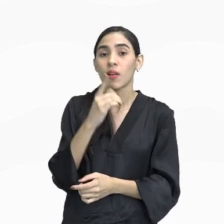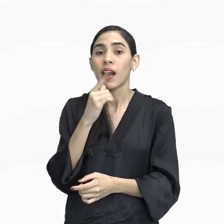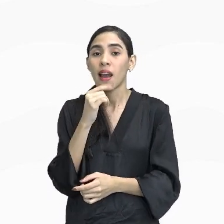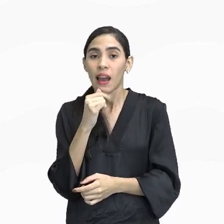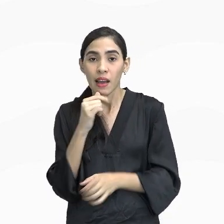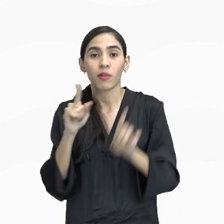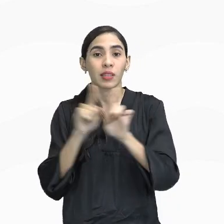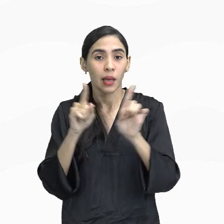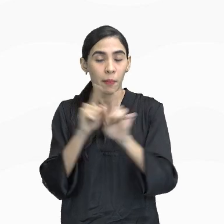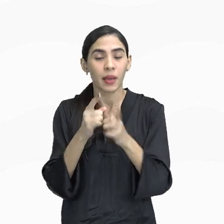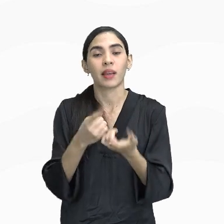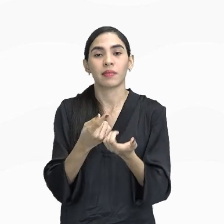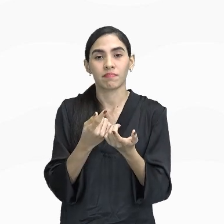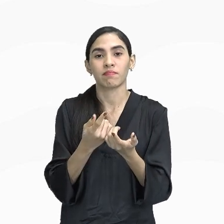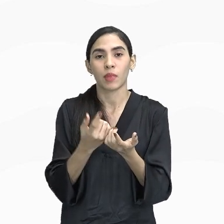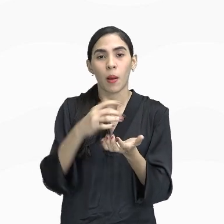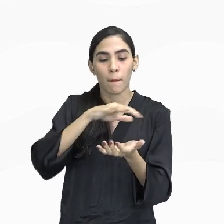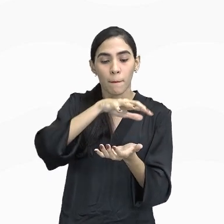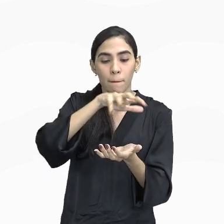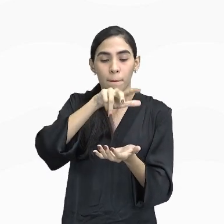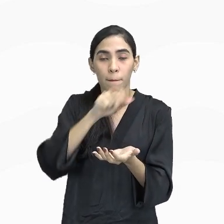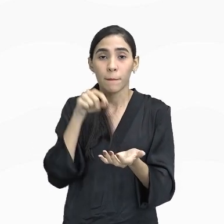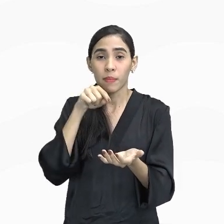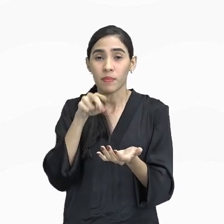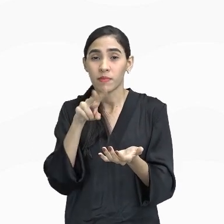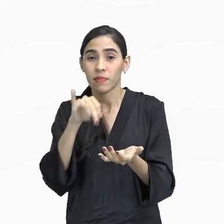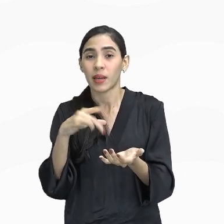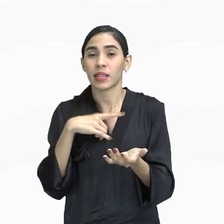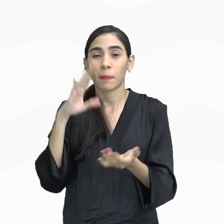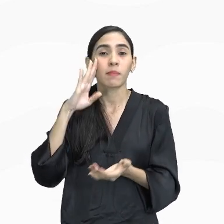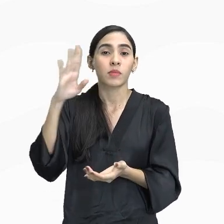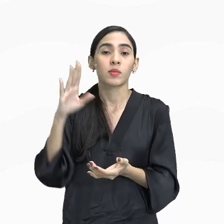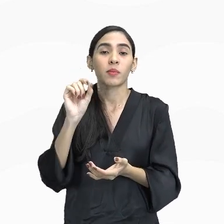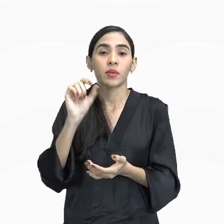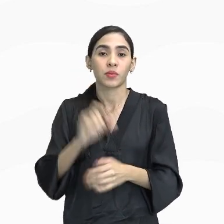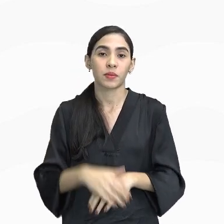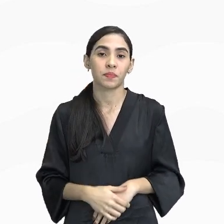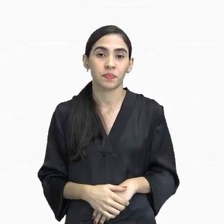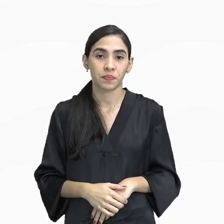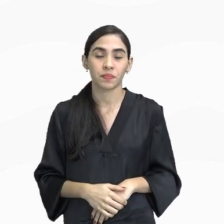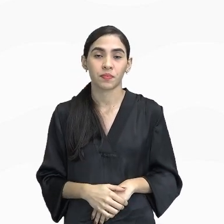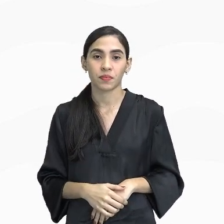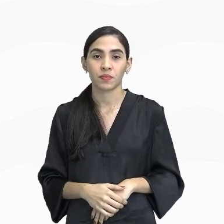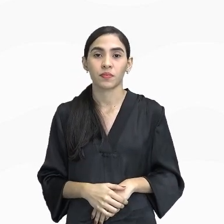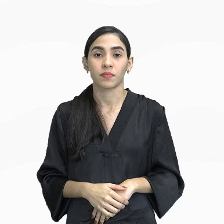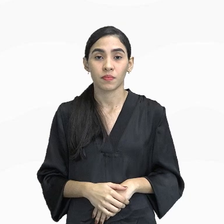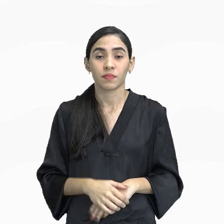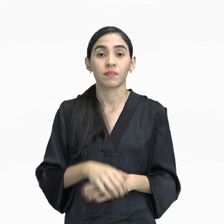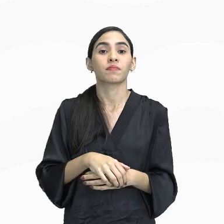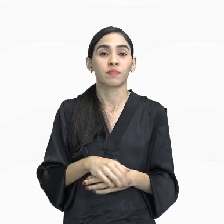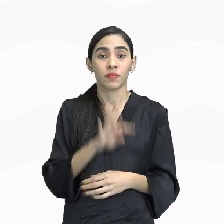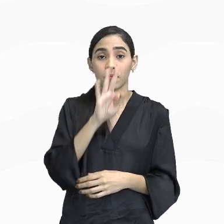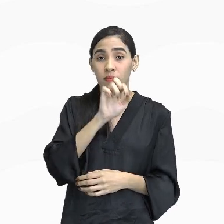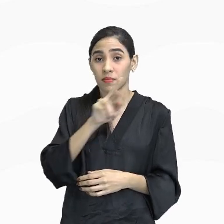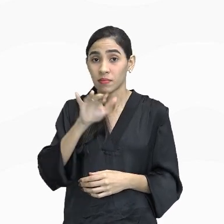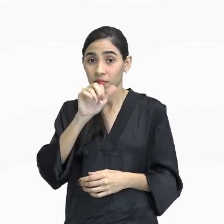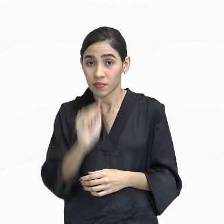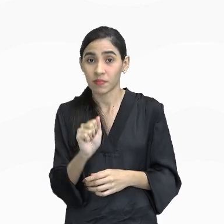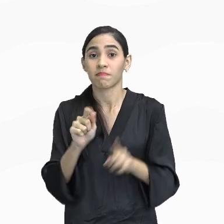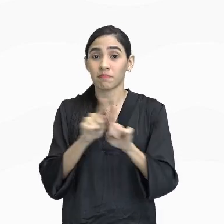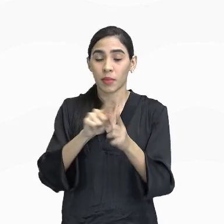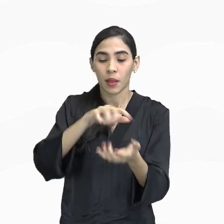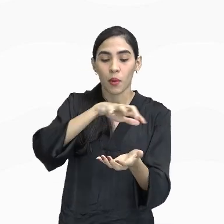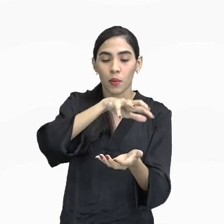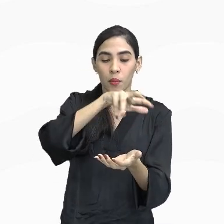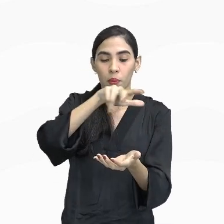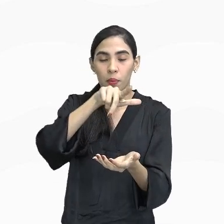parte também da atmosfera, ele também vai estar principalmente ali na parte da terra também. E aí